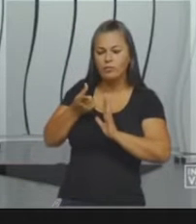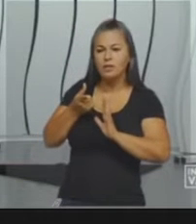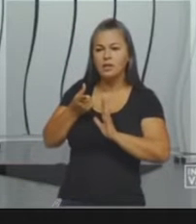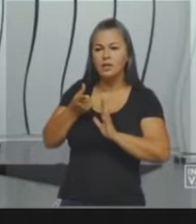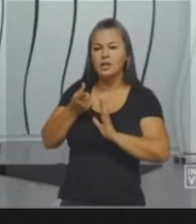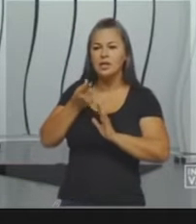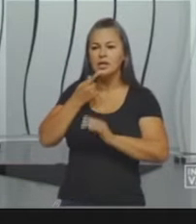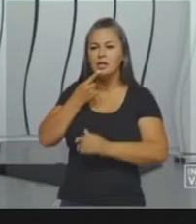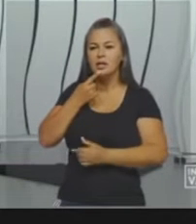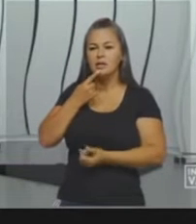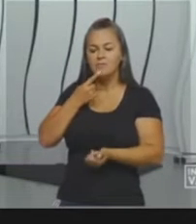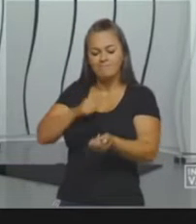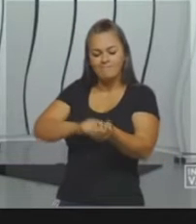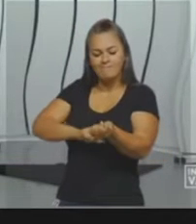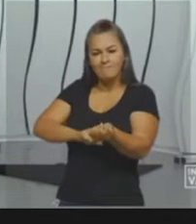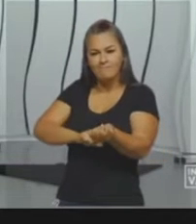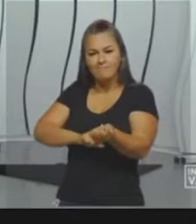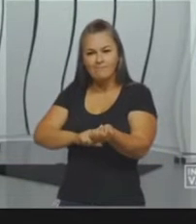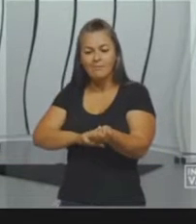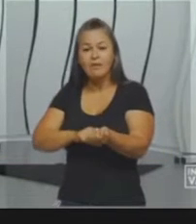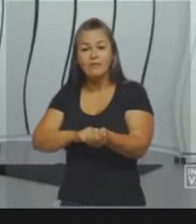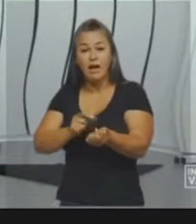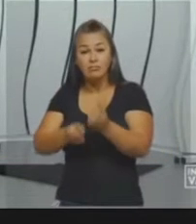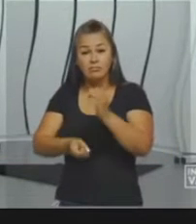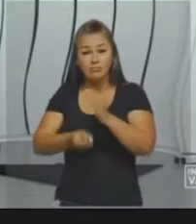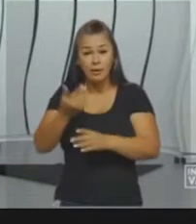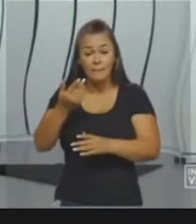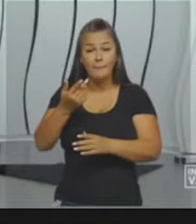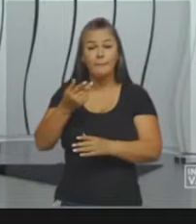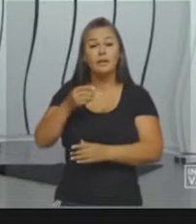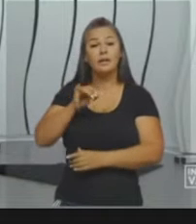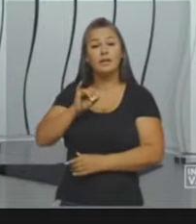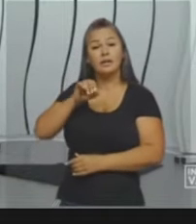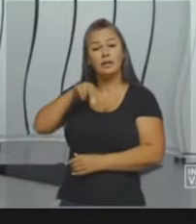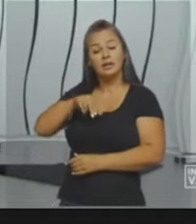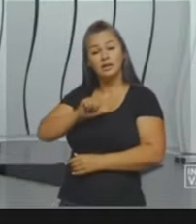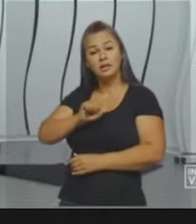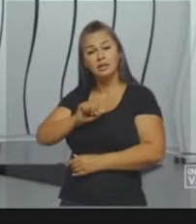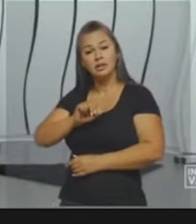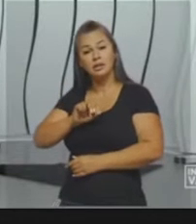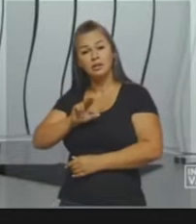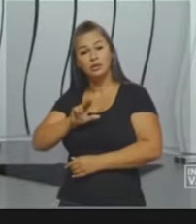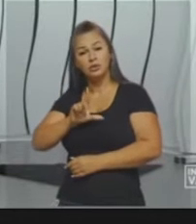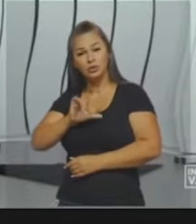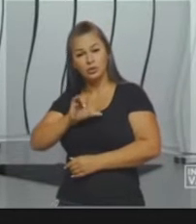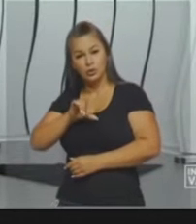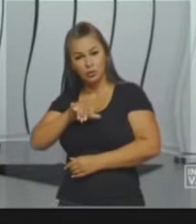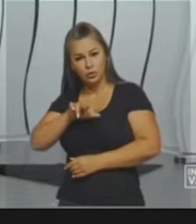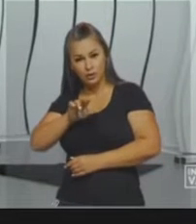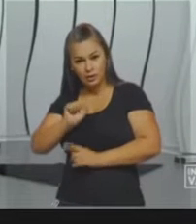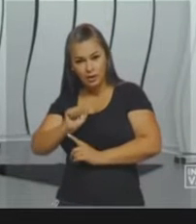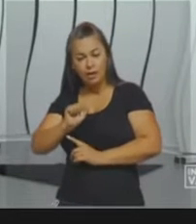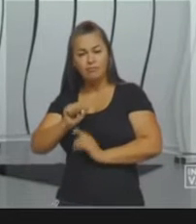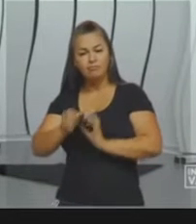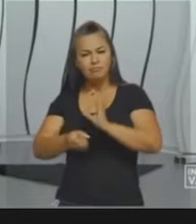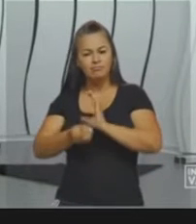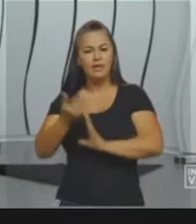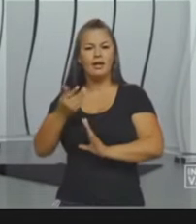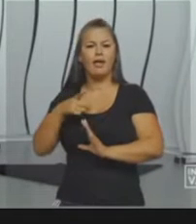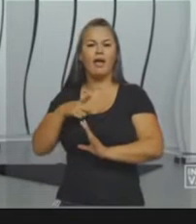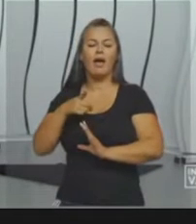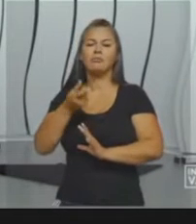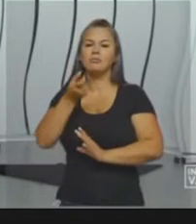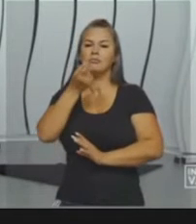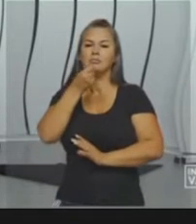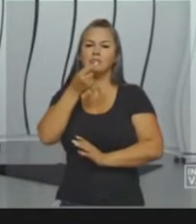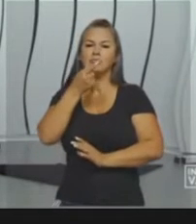a bactéria produzir insulina para o cientista, e o cientista, então, hoje em dia, eu nem diria mais o cientista, mas já está dentro aí